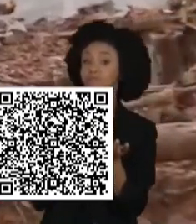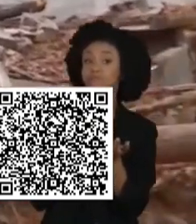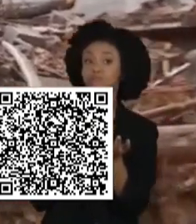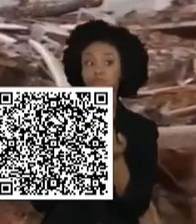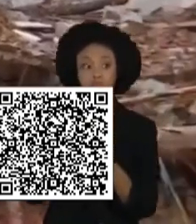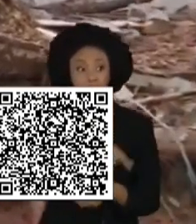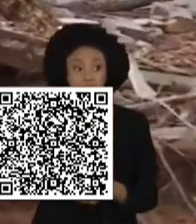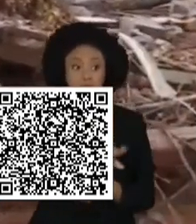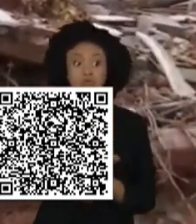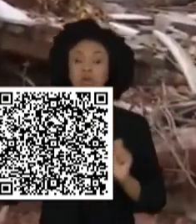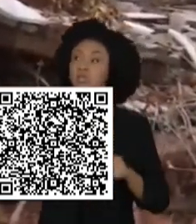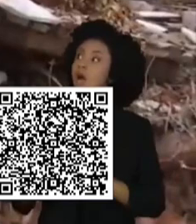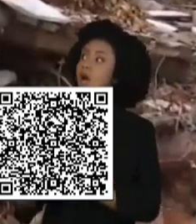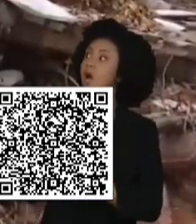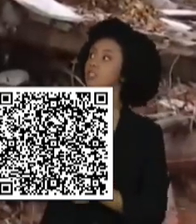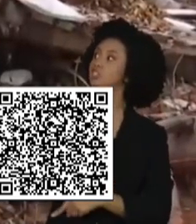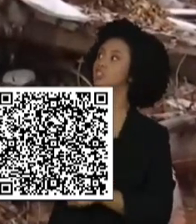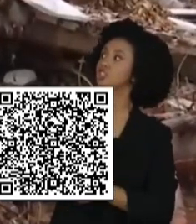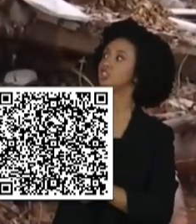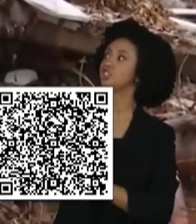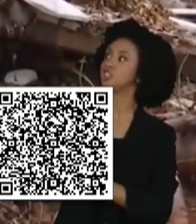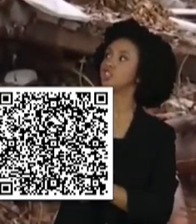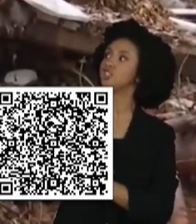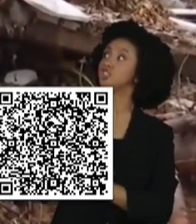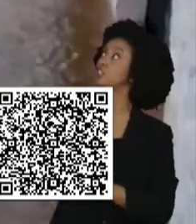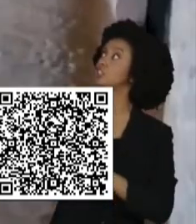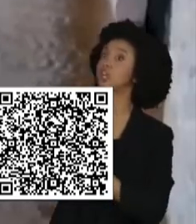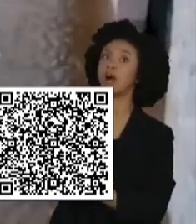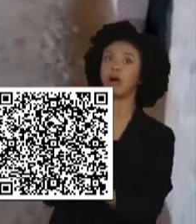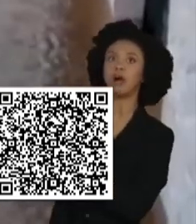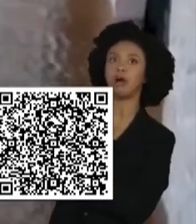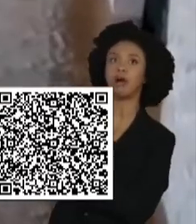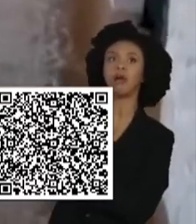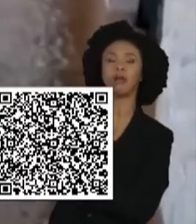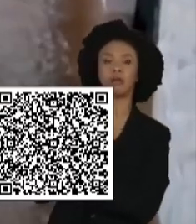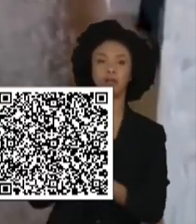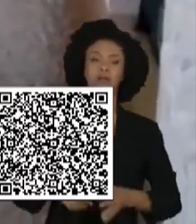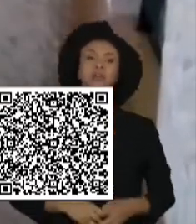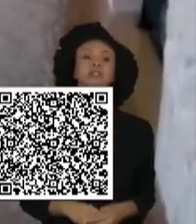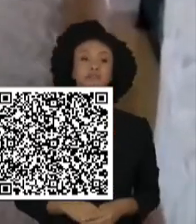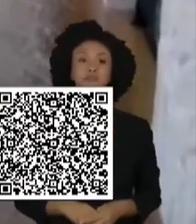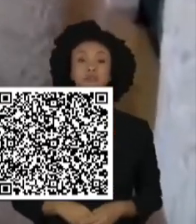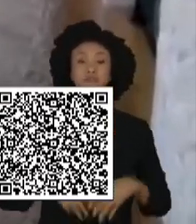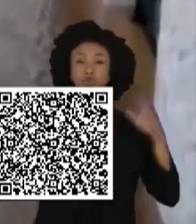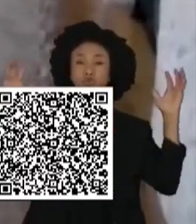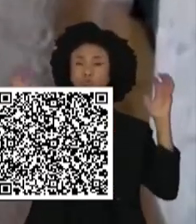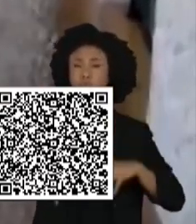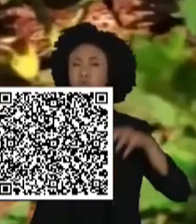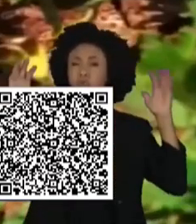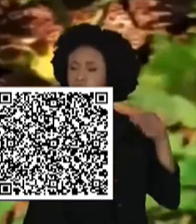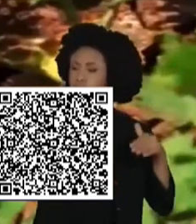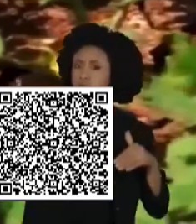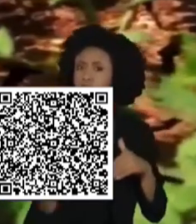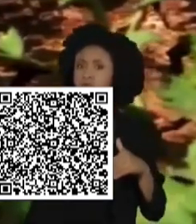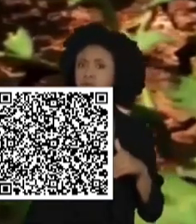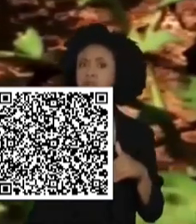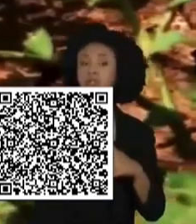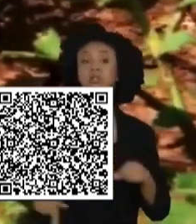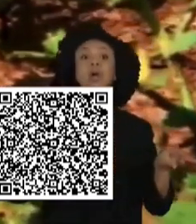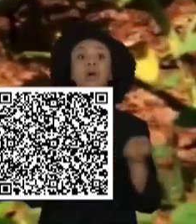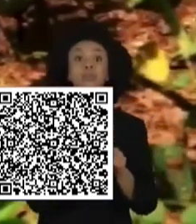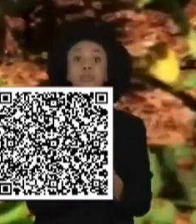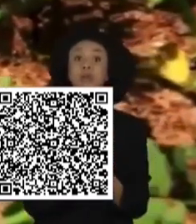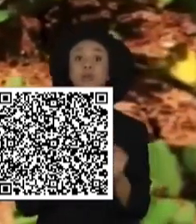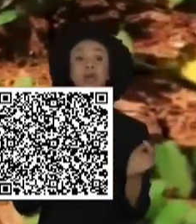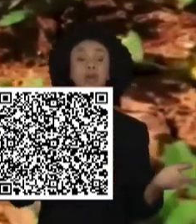que as pessoas se preparem para algo que já está acontecendo. As chuvas mais intensas e persistentes, assim como